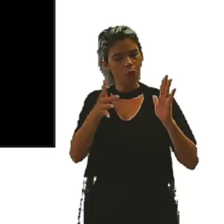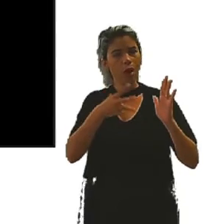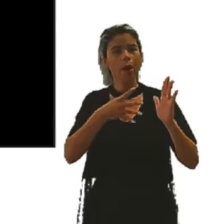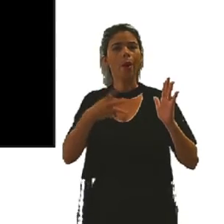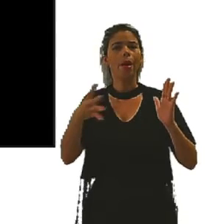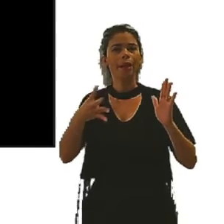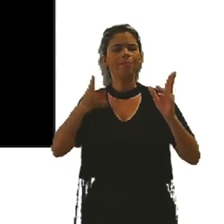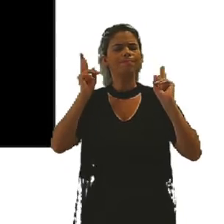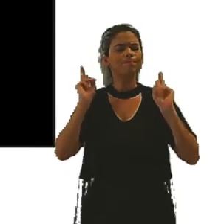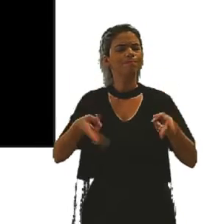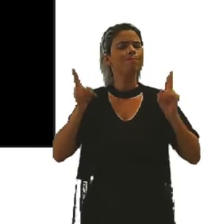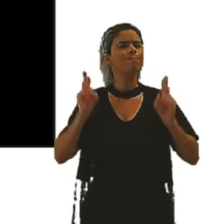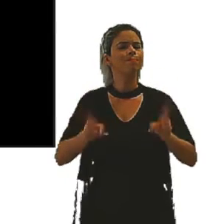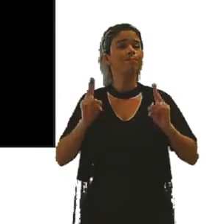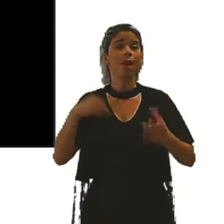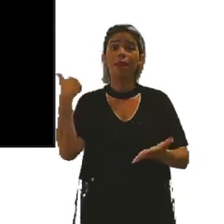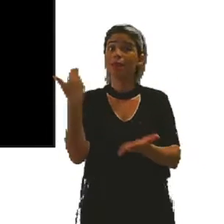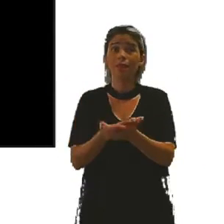anos.